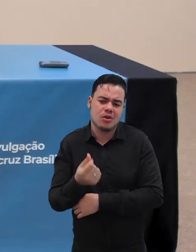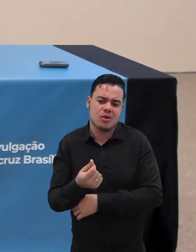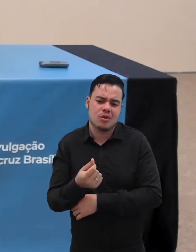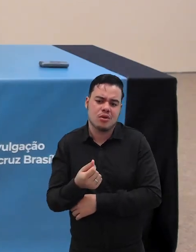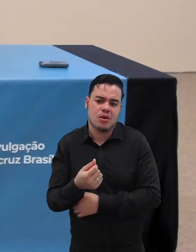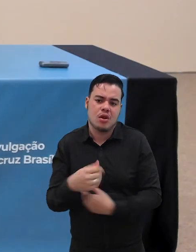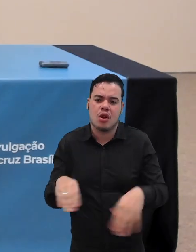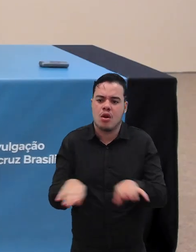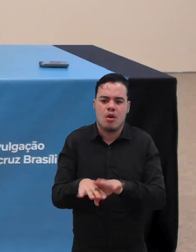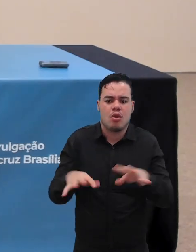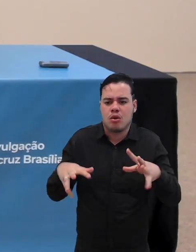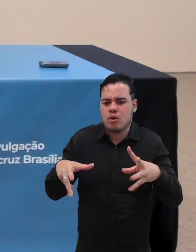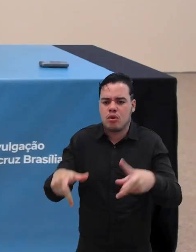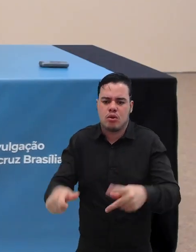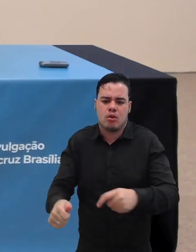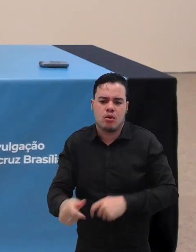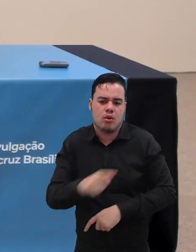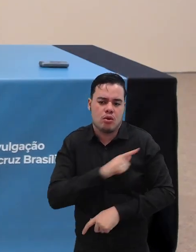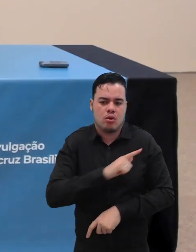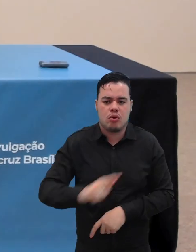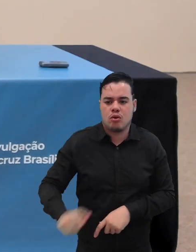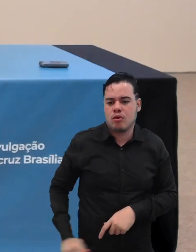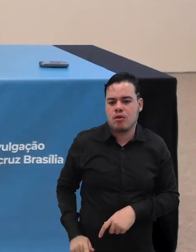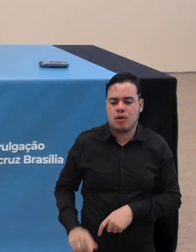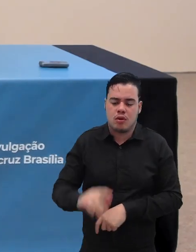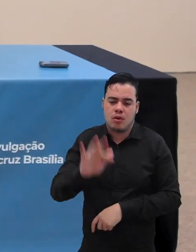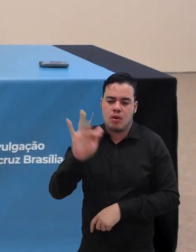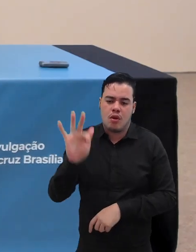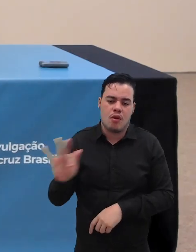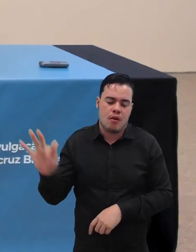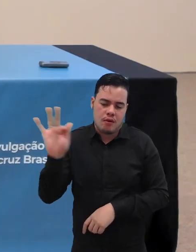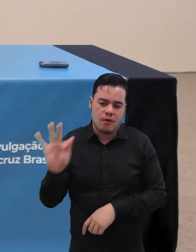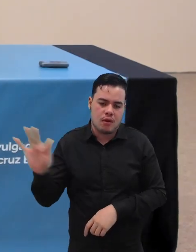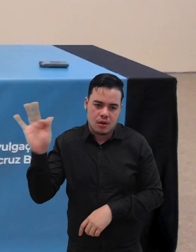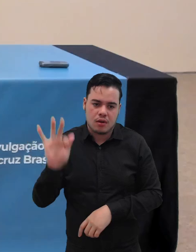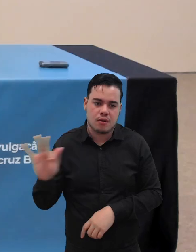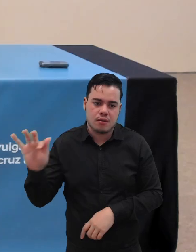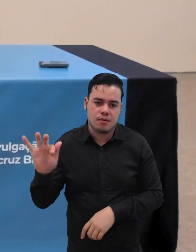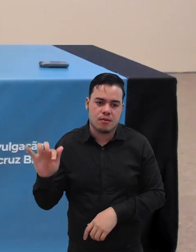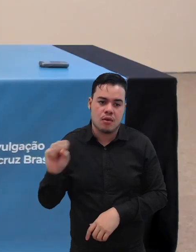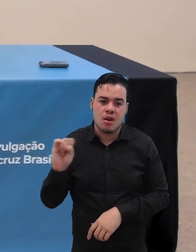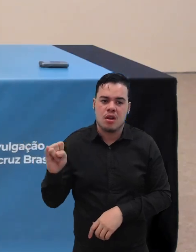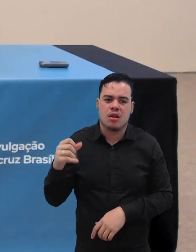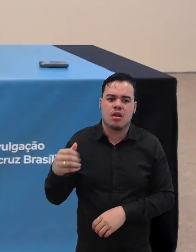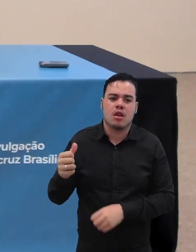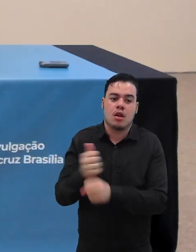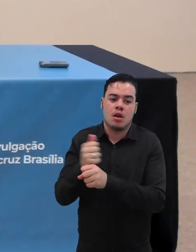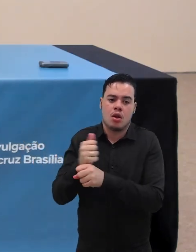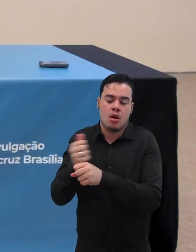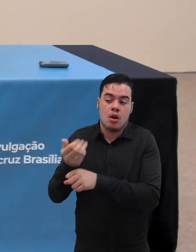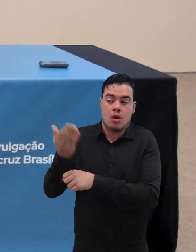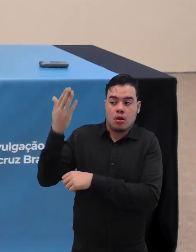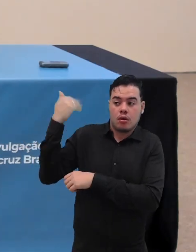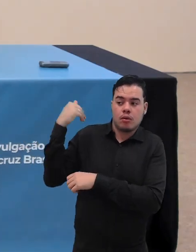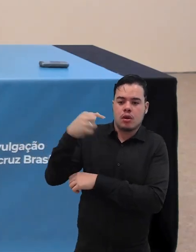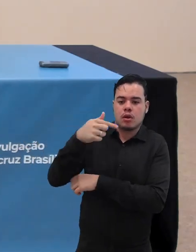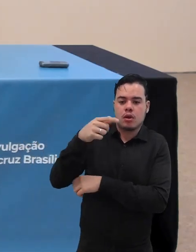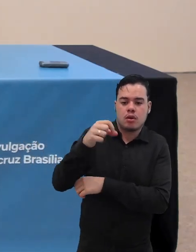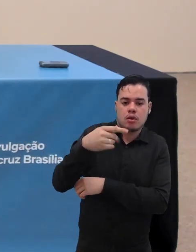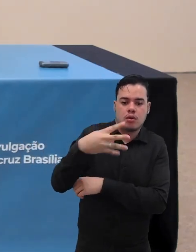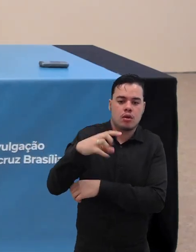governo federal. Então, você teve ali, no primeiro momento de 2023, um investimento alto, em